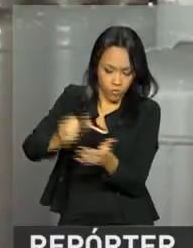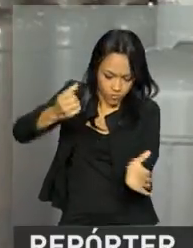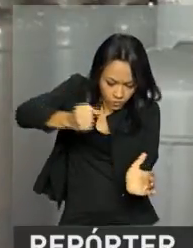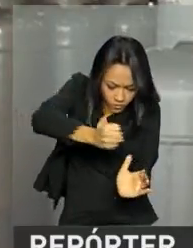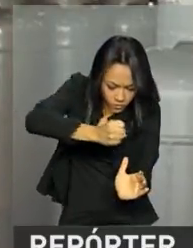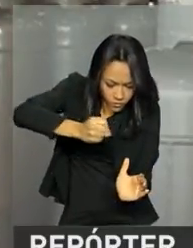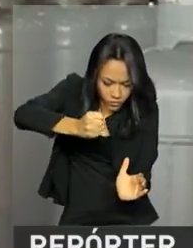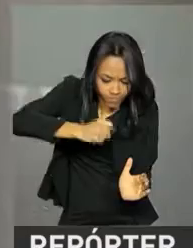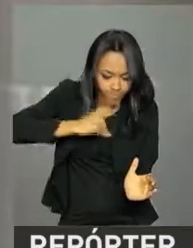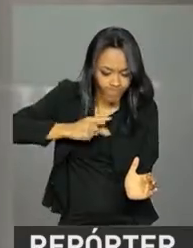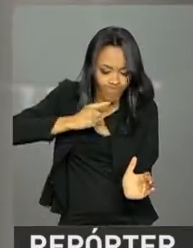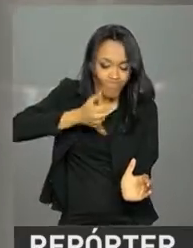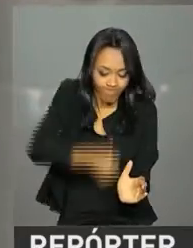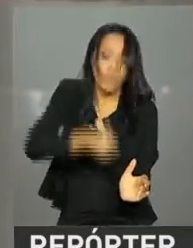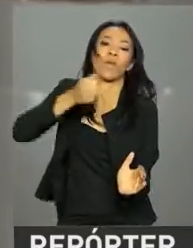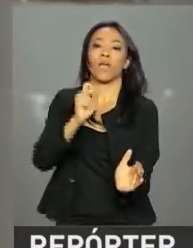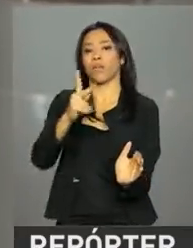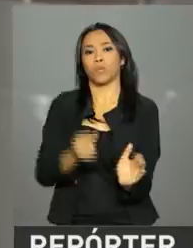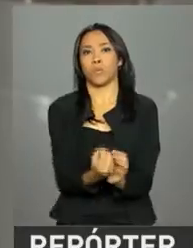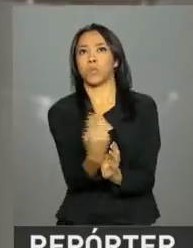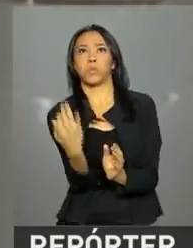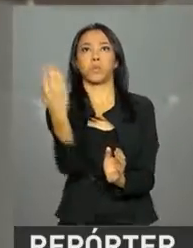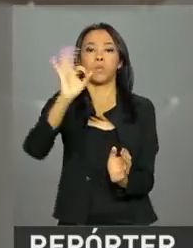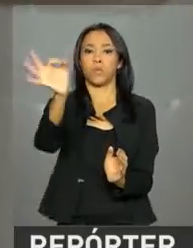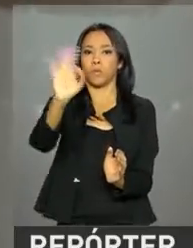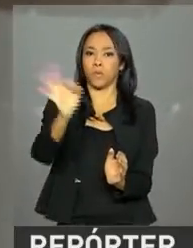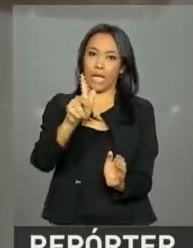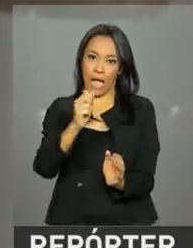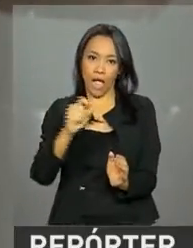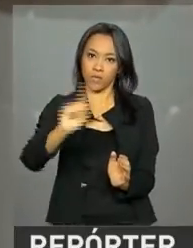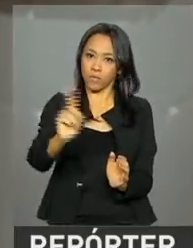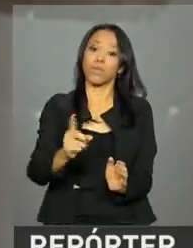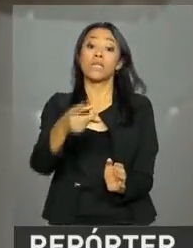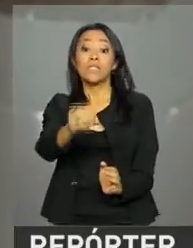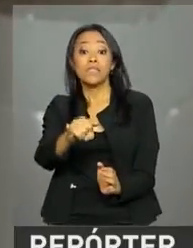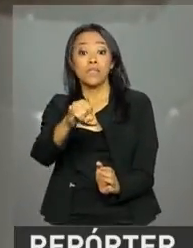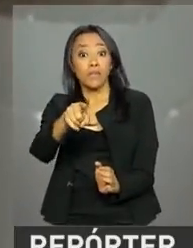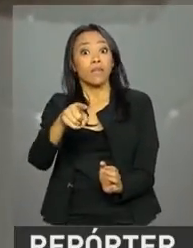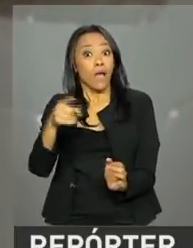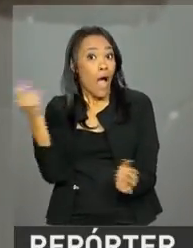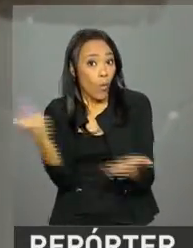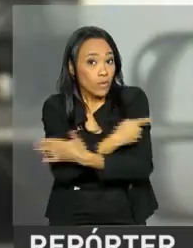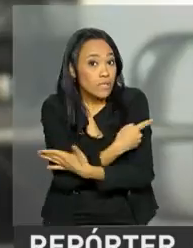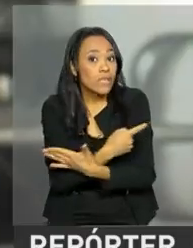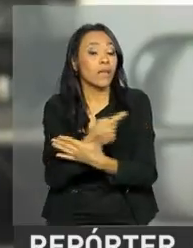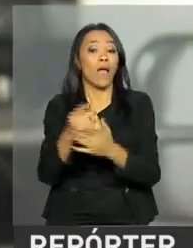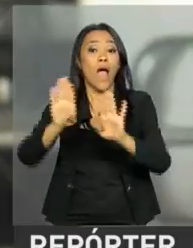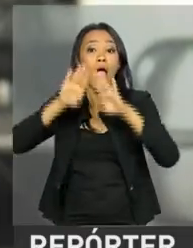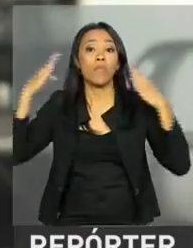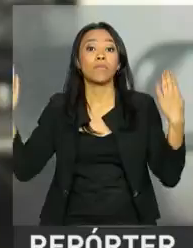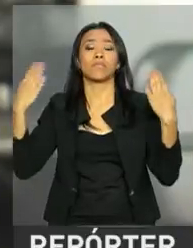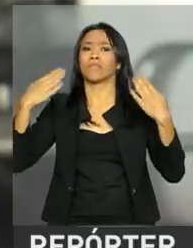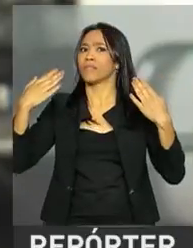teste para ver se não tem vazamento e se ocorrer algum vazamento a dica é deixar a casa bem ventilada importante é o que